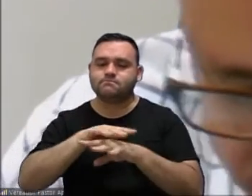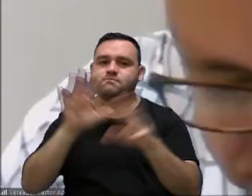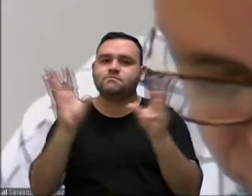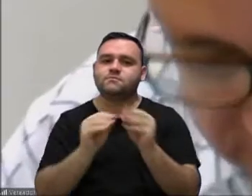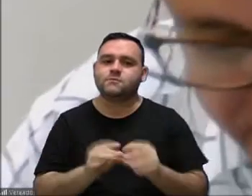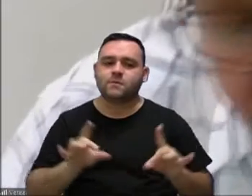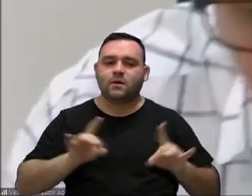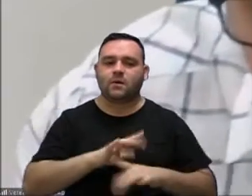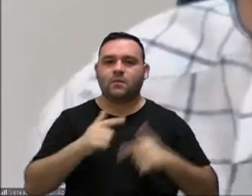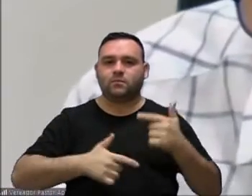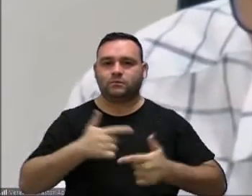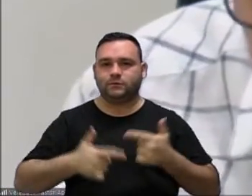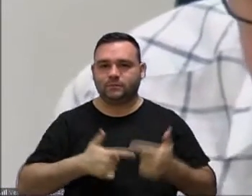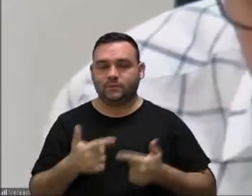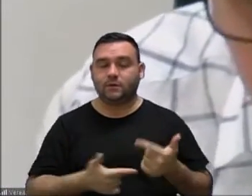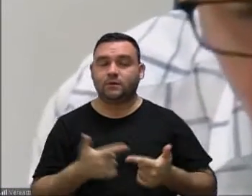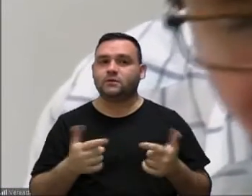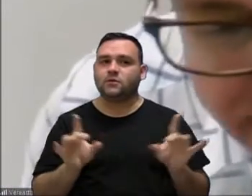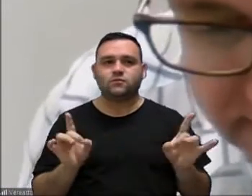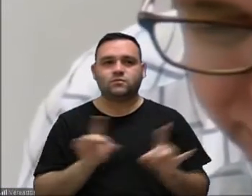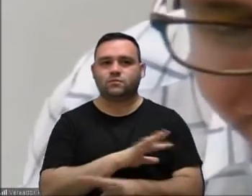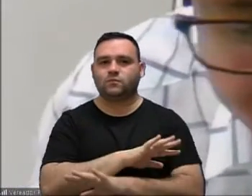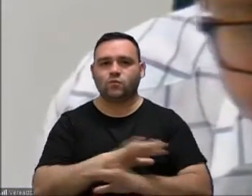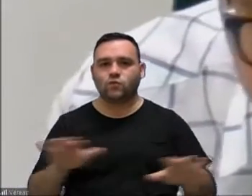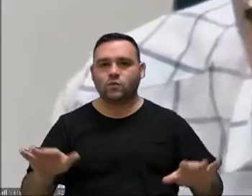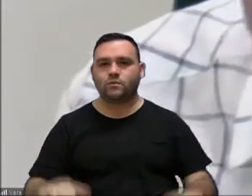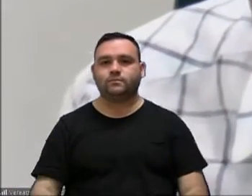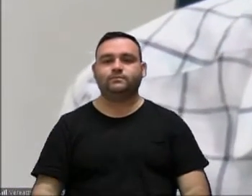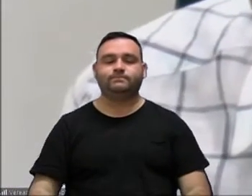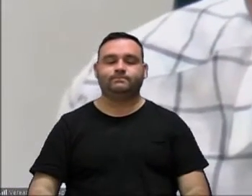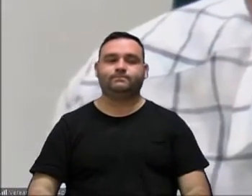de conclusão dos trabalhos. Um momento a sua, senhor presidente.